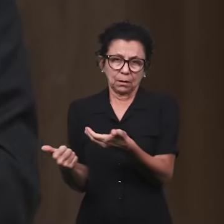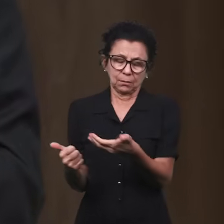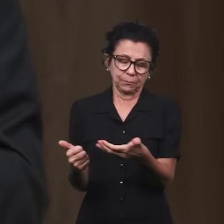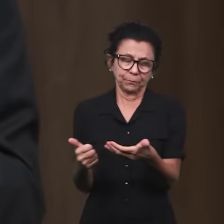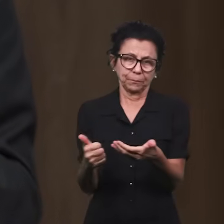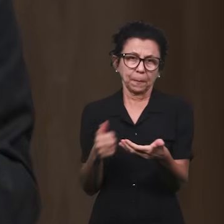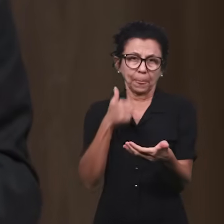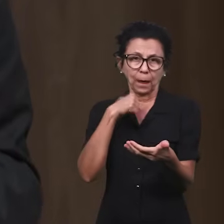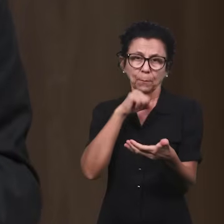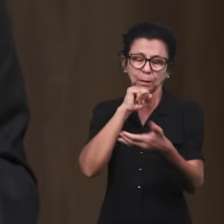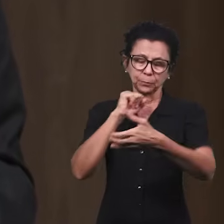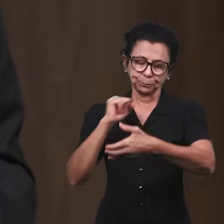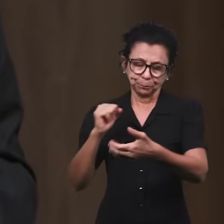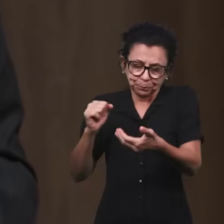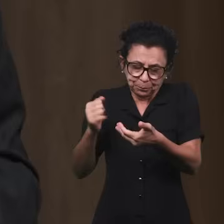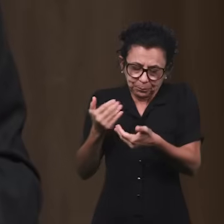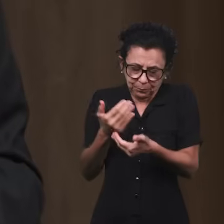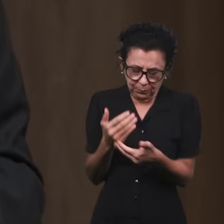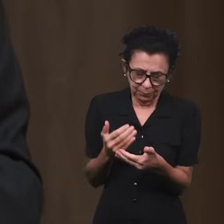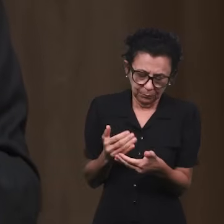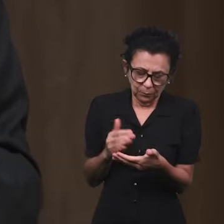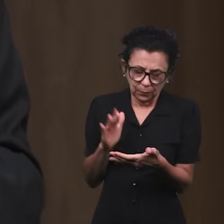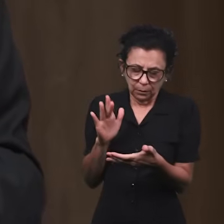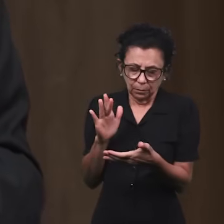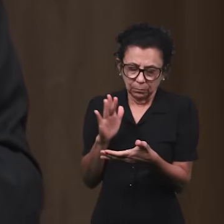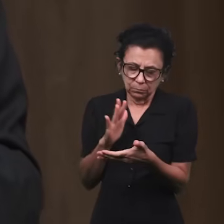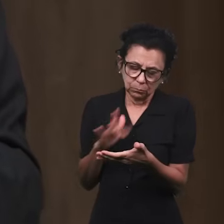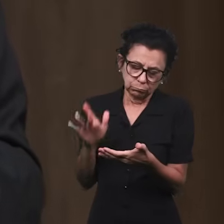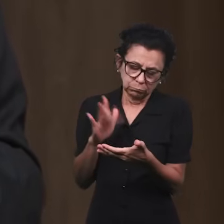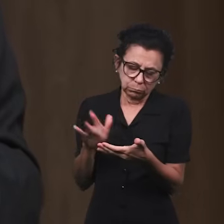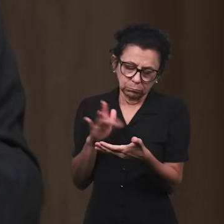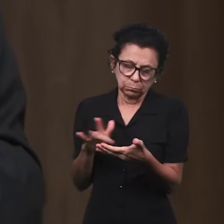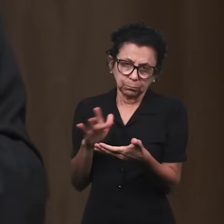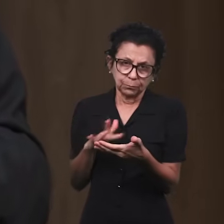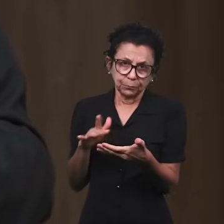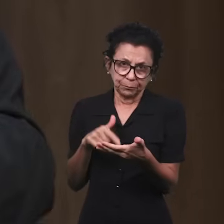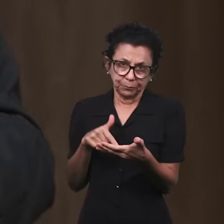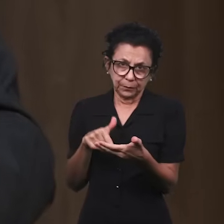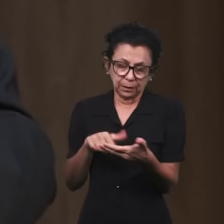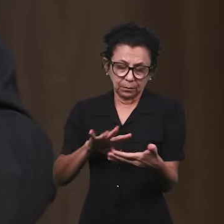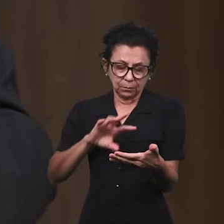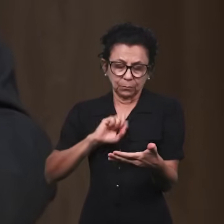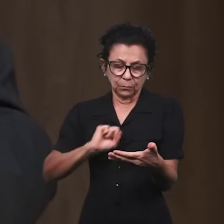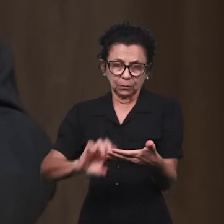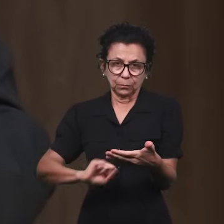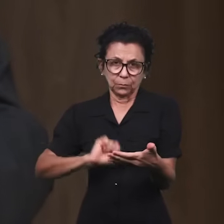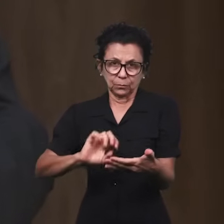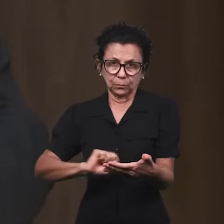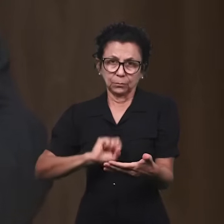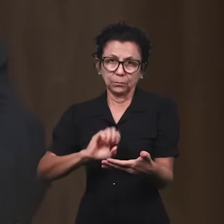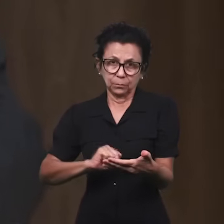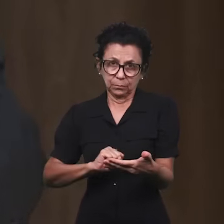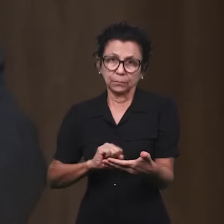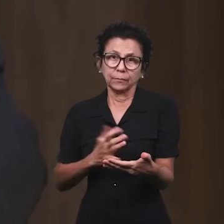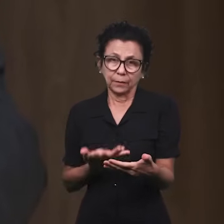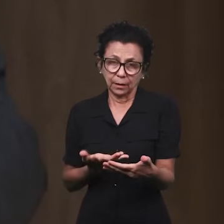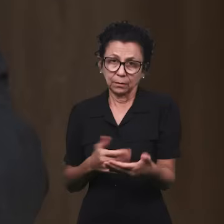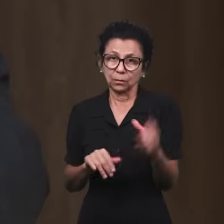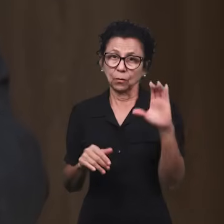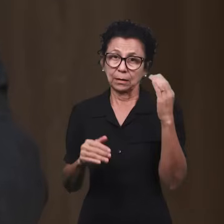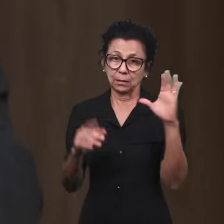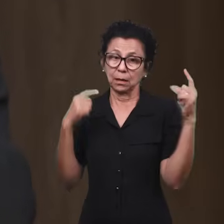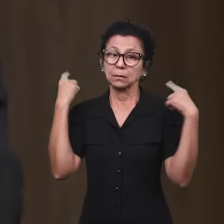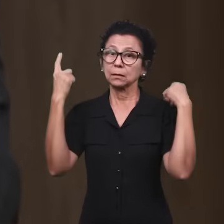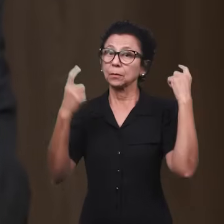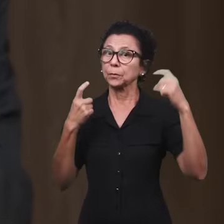qual o tamanho do prejuízo que isso pode gerar? Não se sabe, há muitas pesquisas. há uma linha científica muito preocupada com